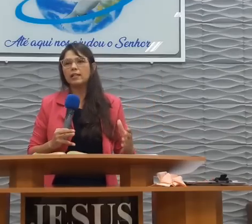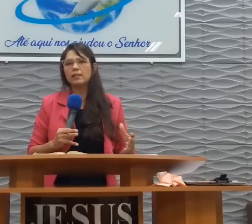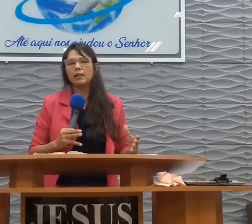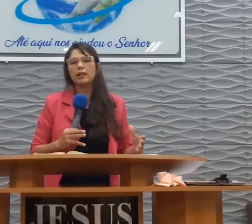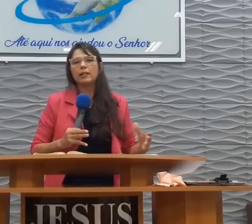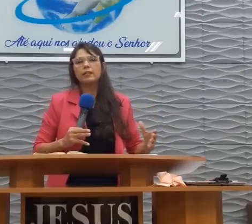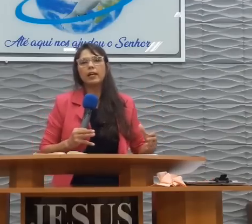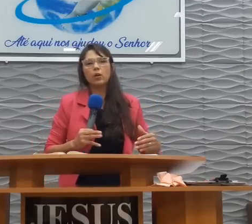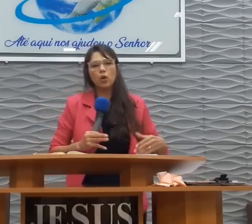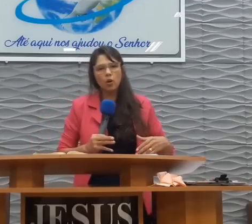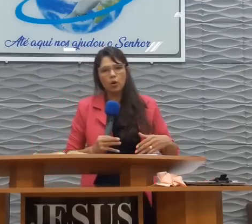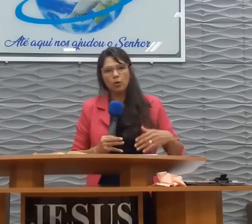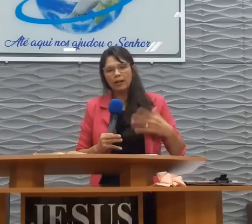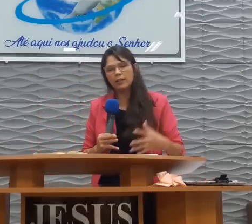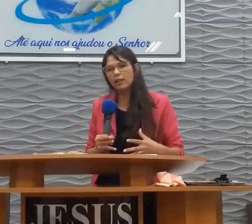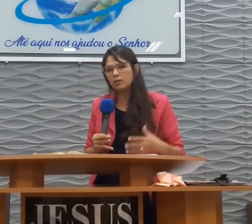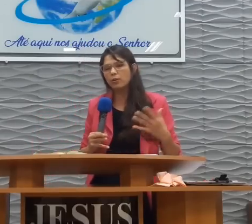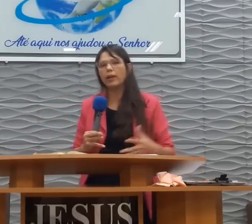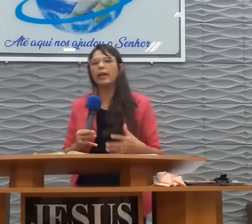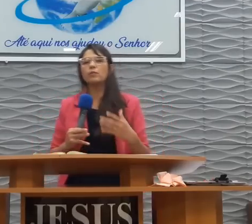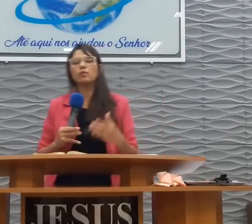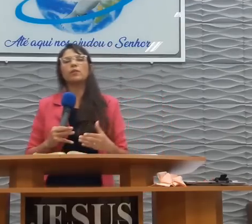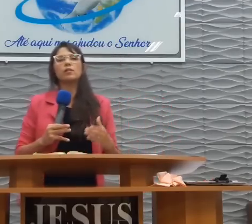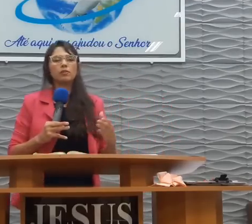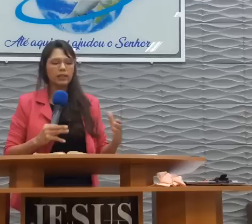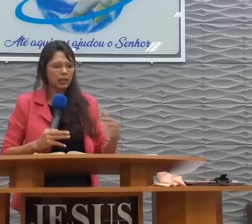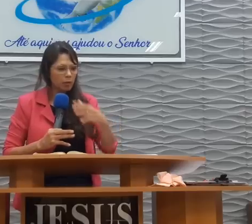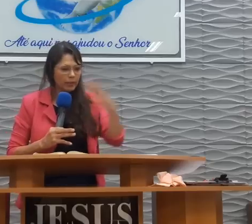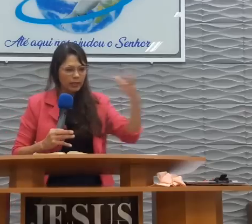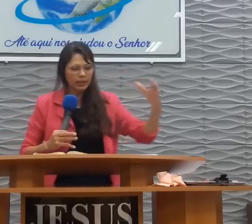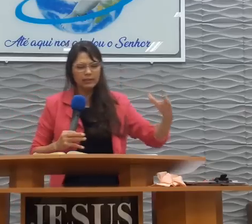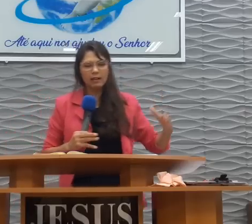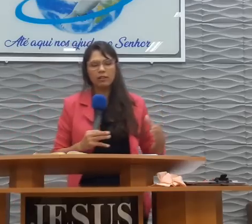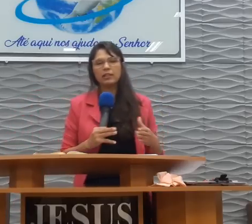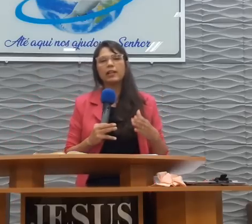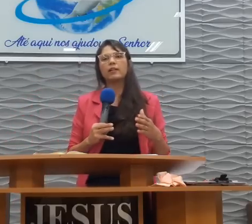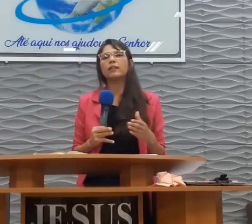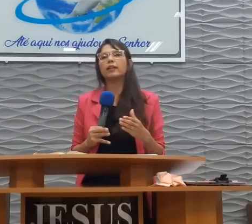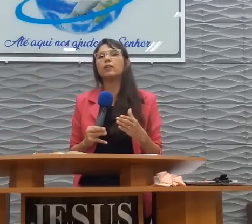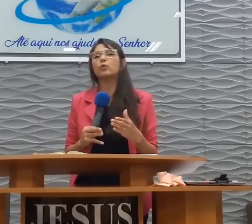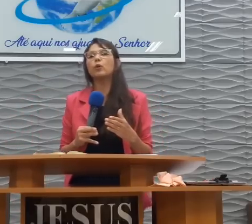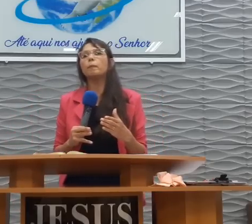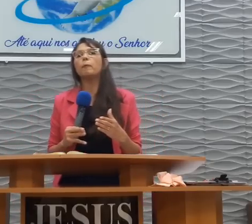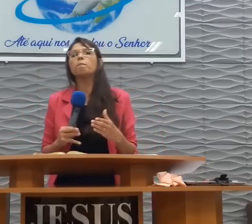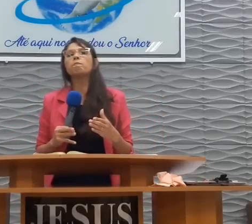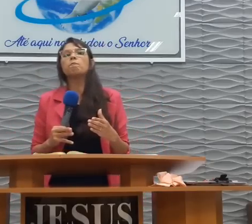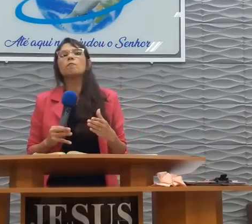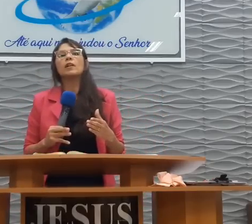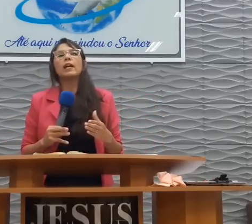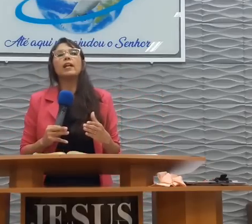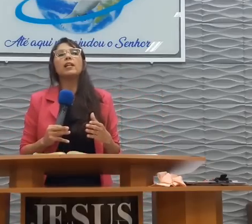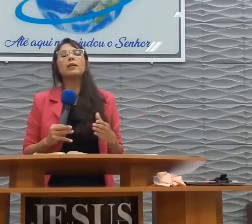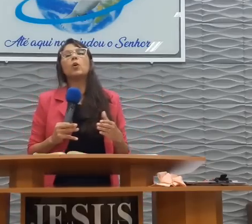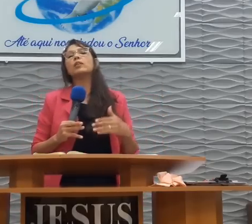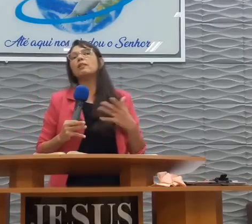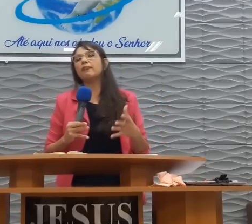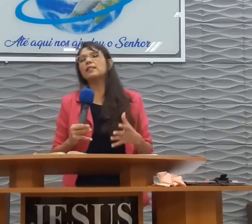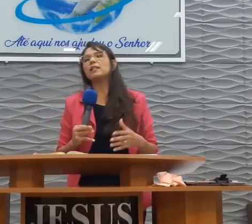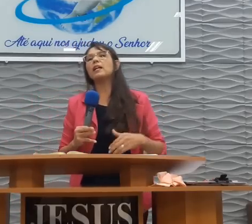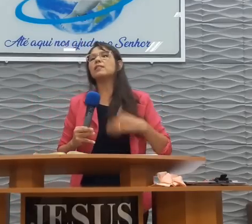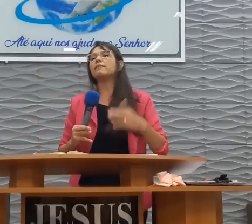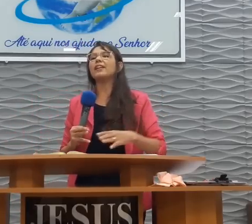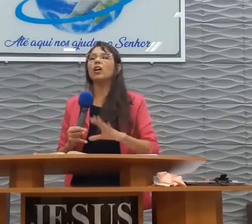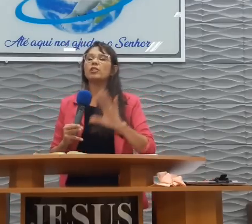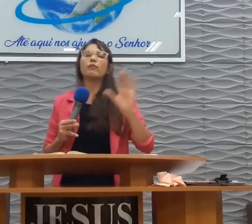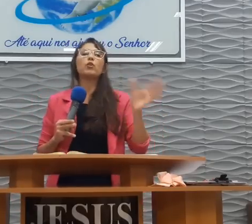aquela aliança, né, com Aquis, o rei dos filisteus naquele momento ali, que estava liderando aquele grupo, ele, quando ele